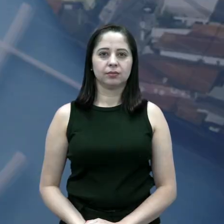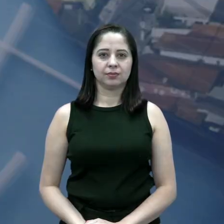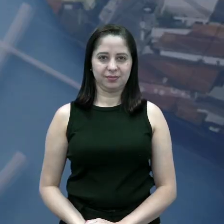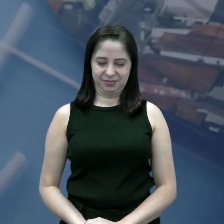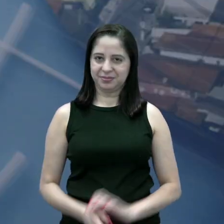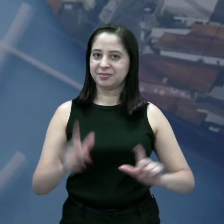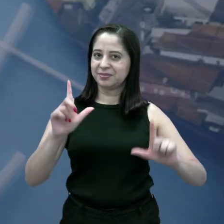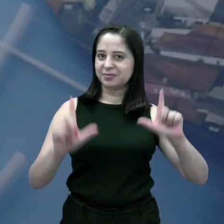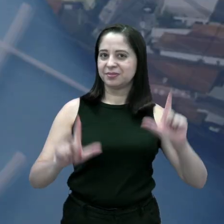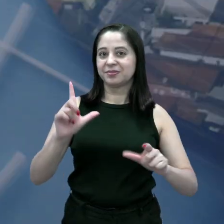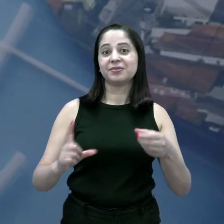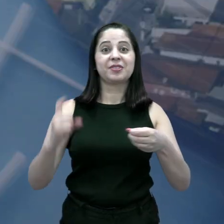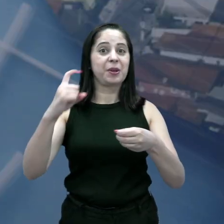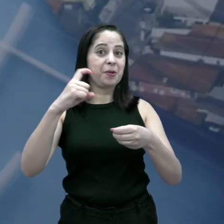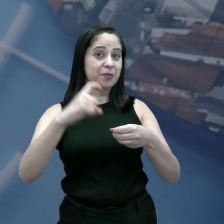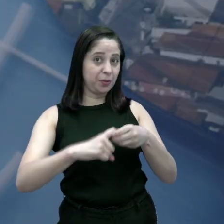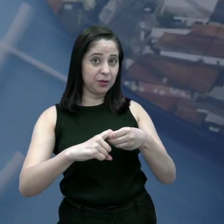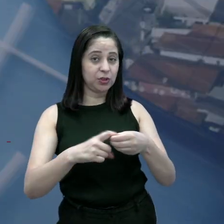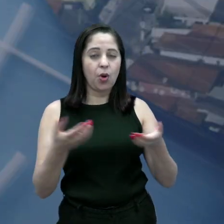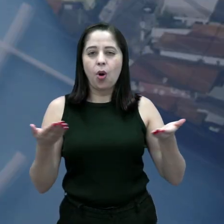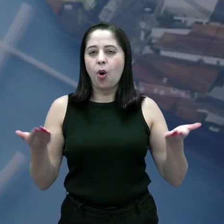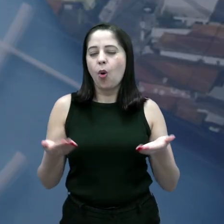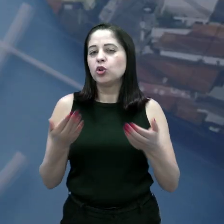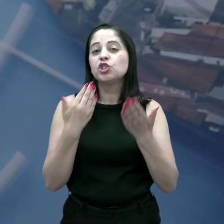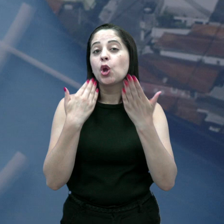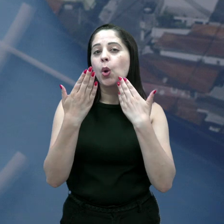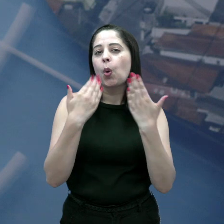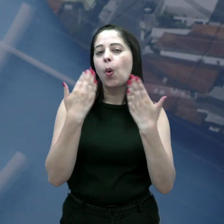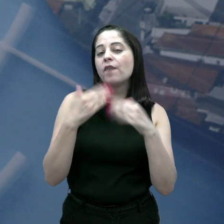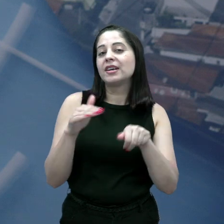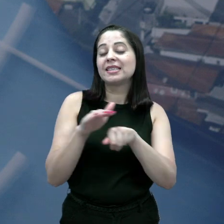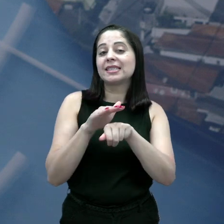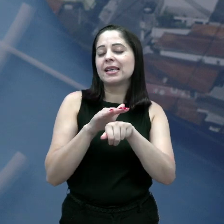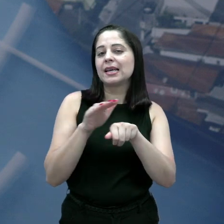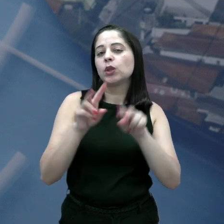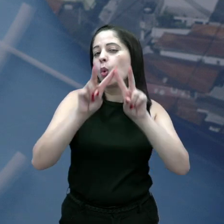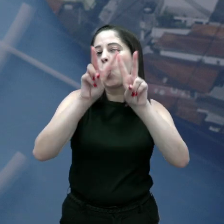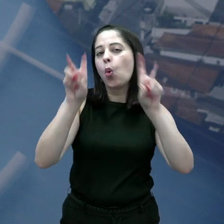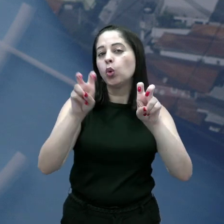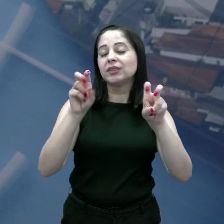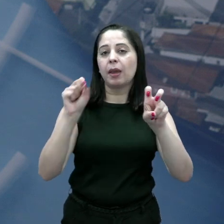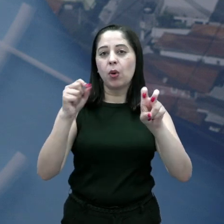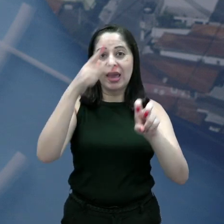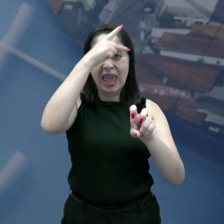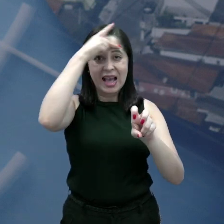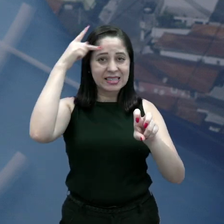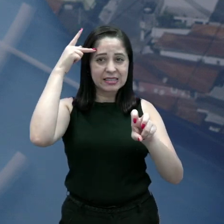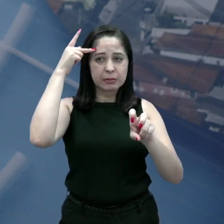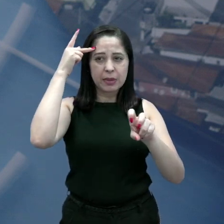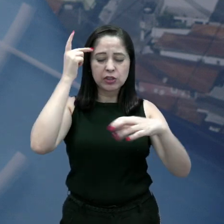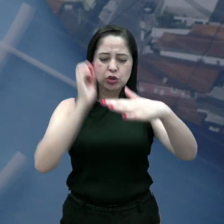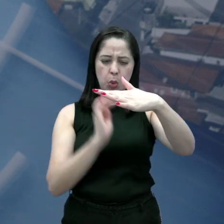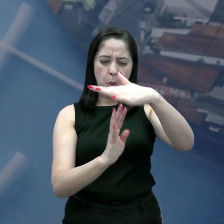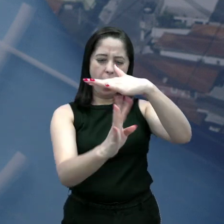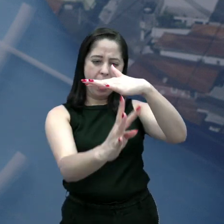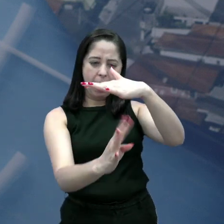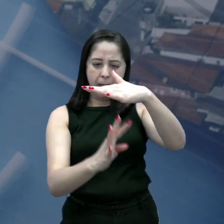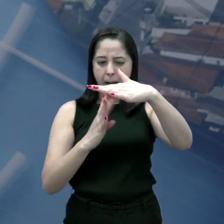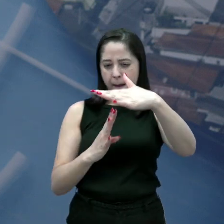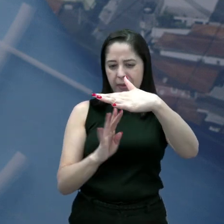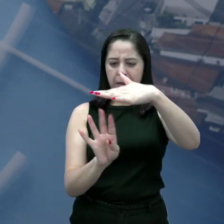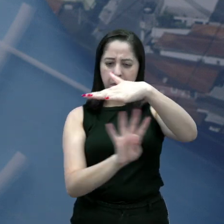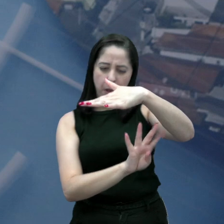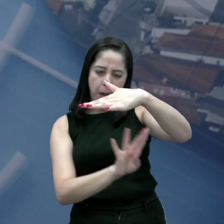Estamos de volta com o Diálogos. Hoje a gente está falando sobre deslocamento humano. E agora, neste terceiro bloco, além do Guilherme,